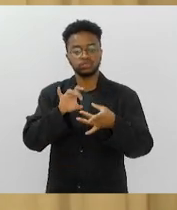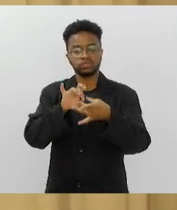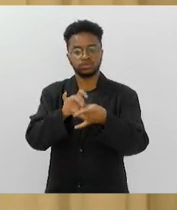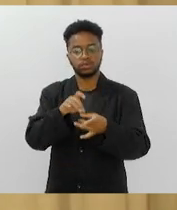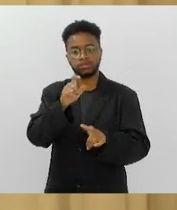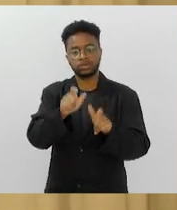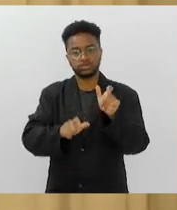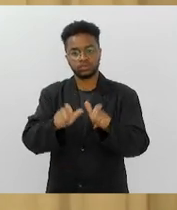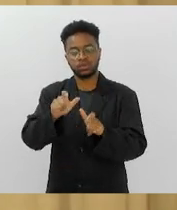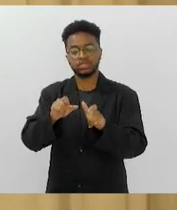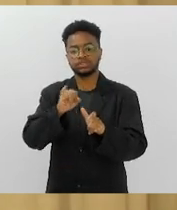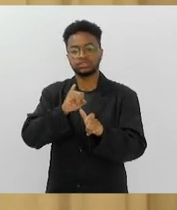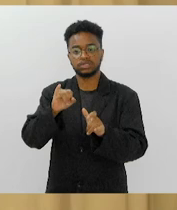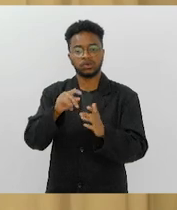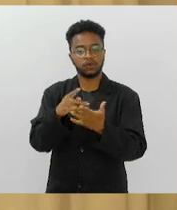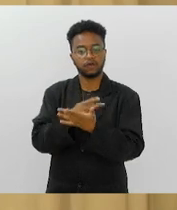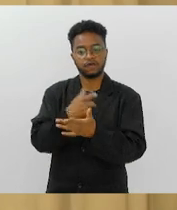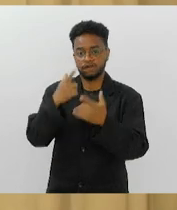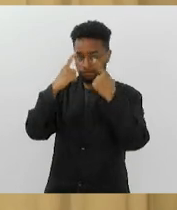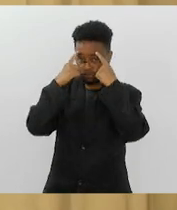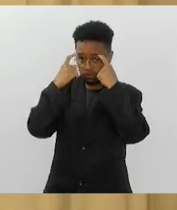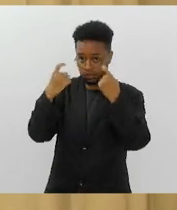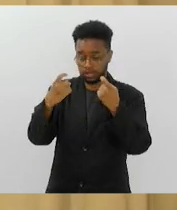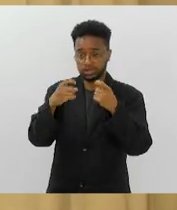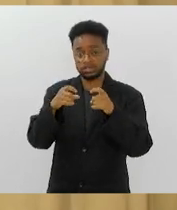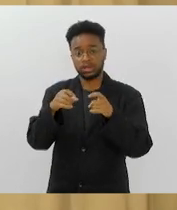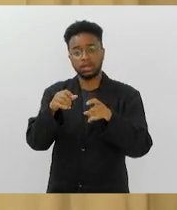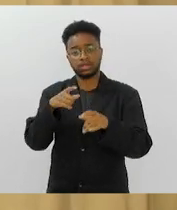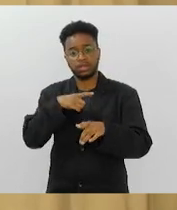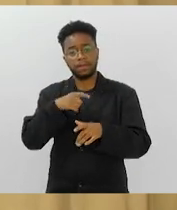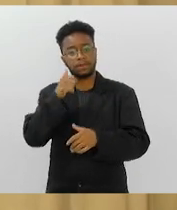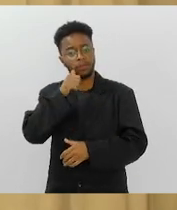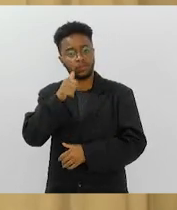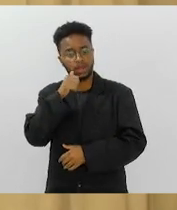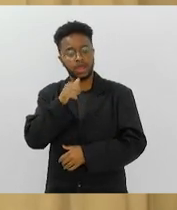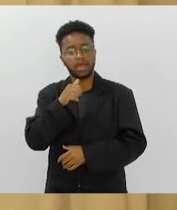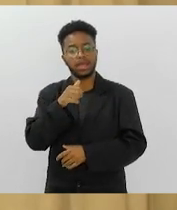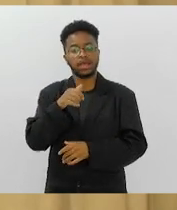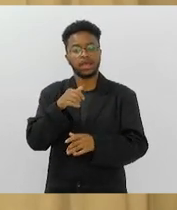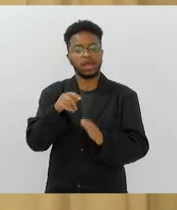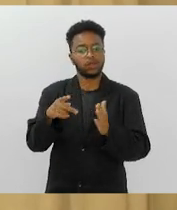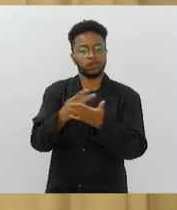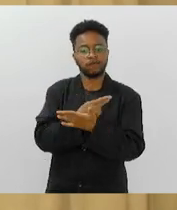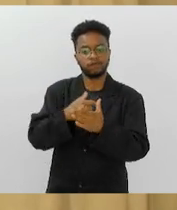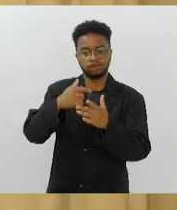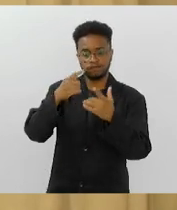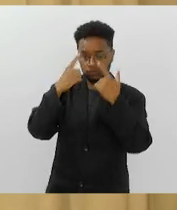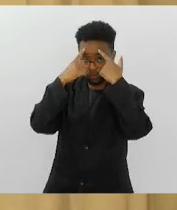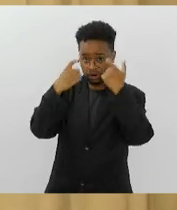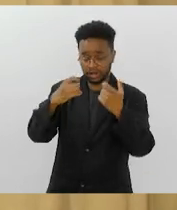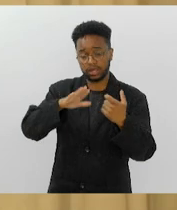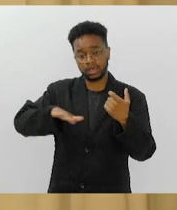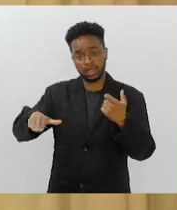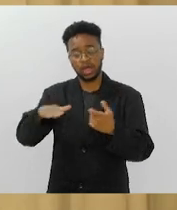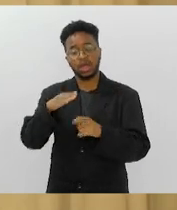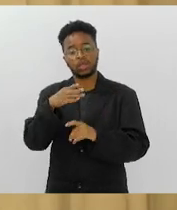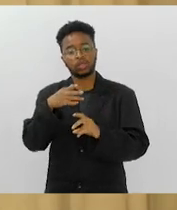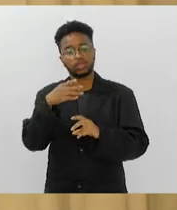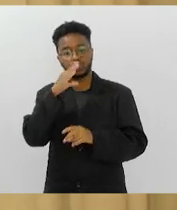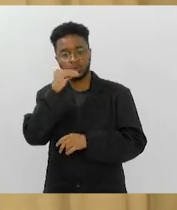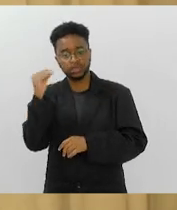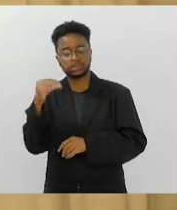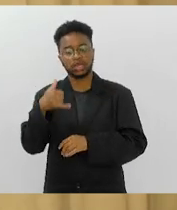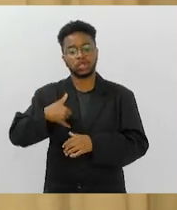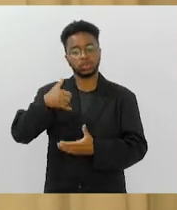de violência, públicos muito sensíveis, mulheres vítimas de violência, crianças e adolescentes, idosos, povos originários,